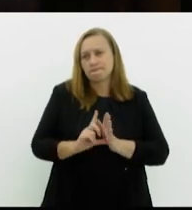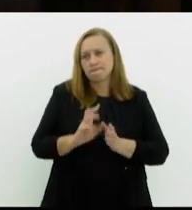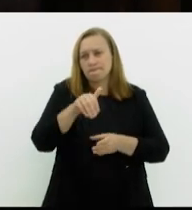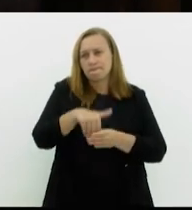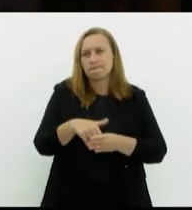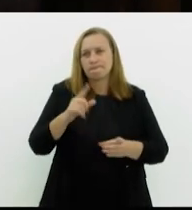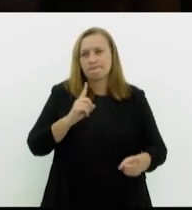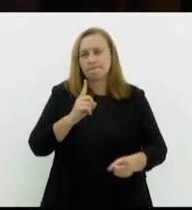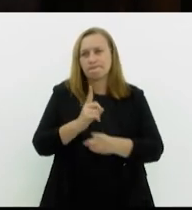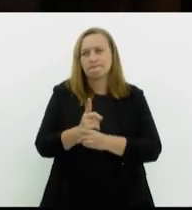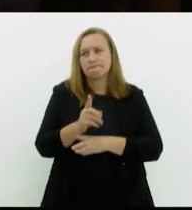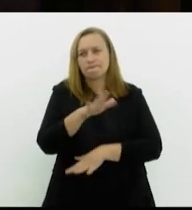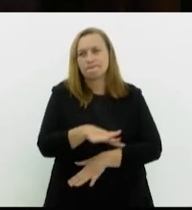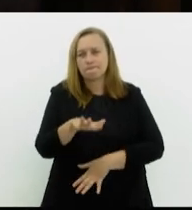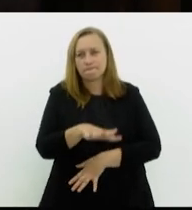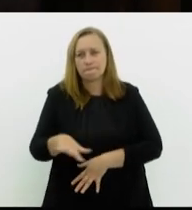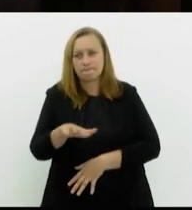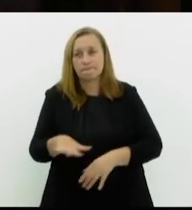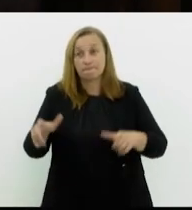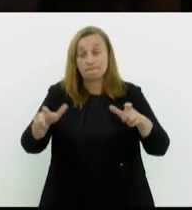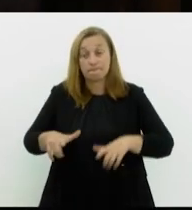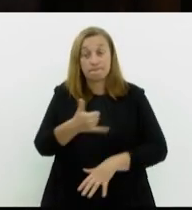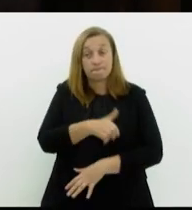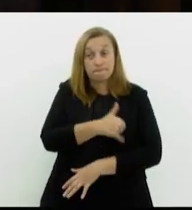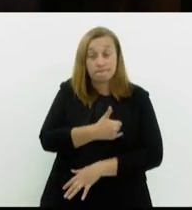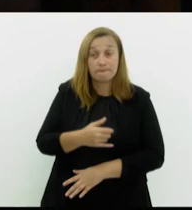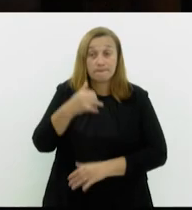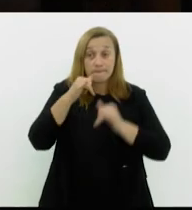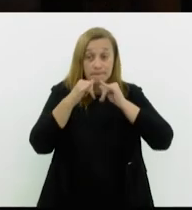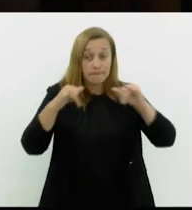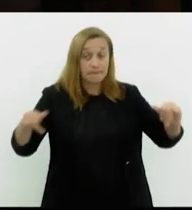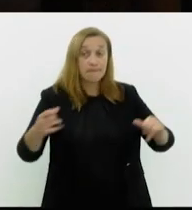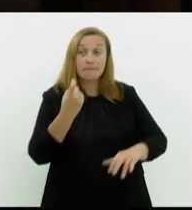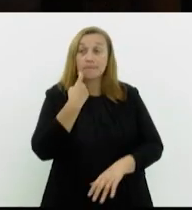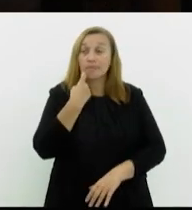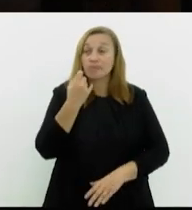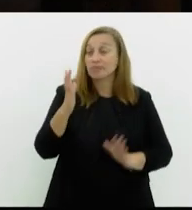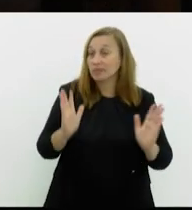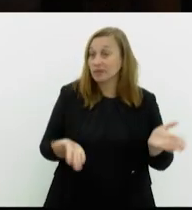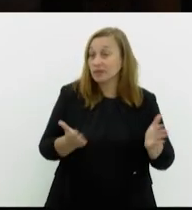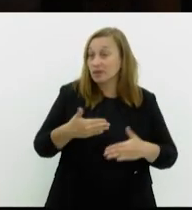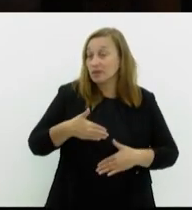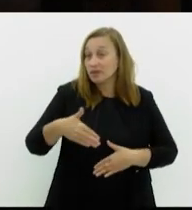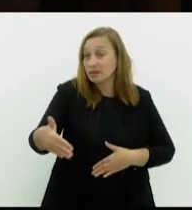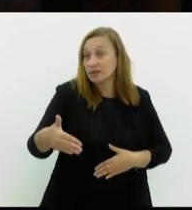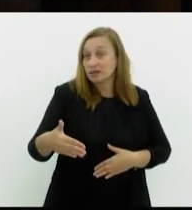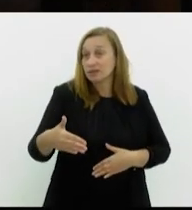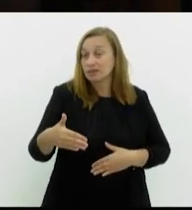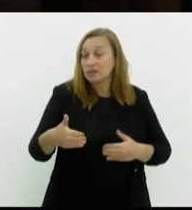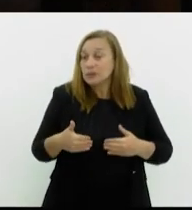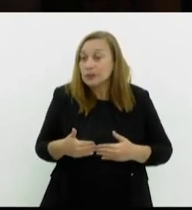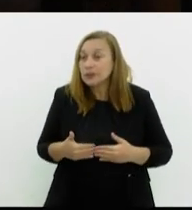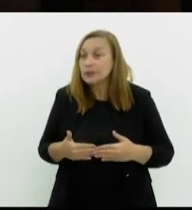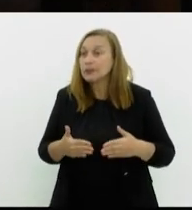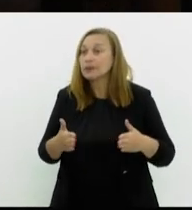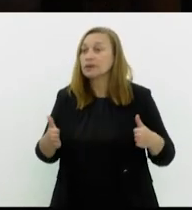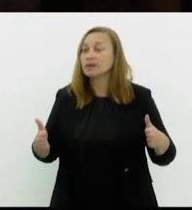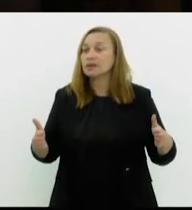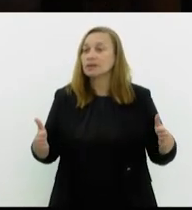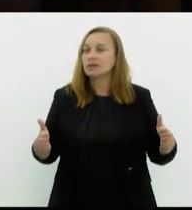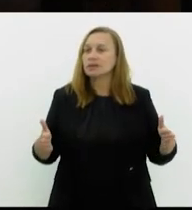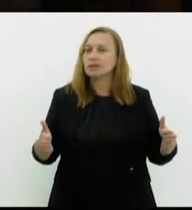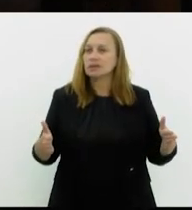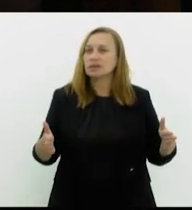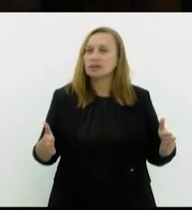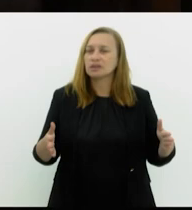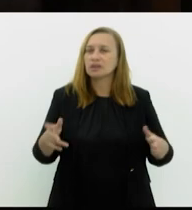Meriti tem criança. E anunciaram sexta-feira agora a reinauguração do